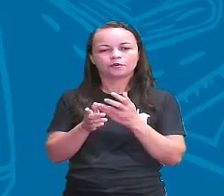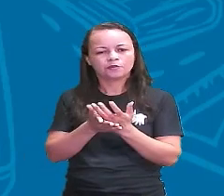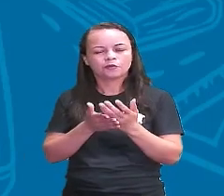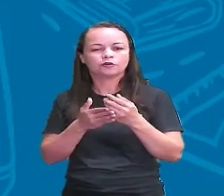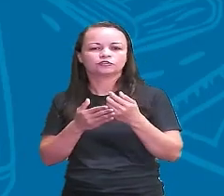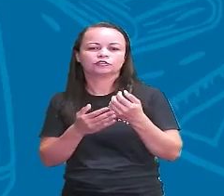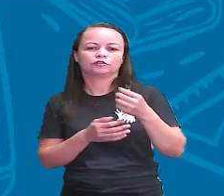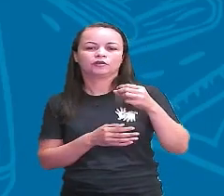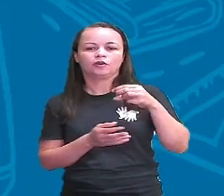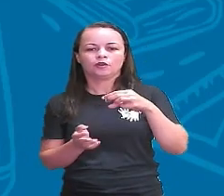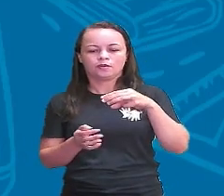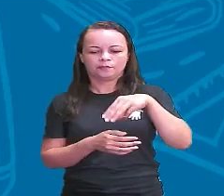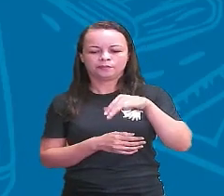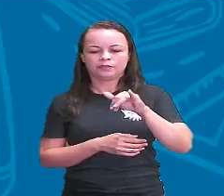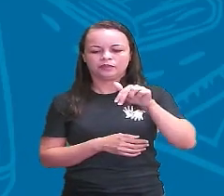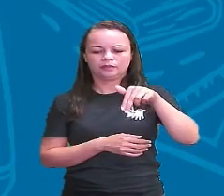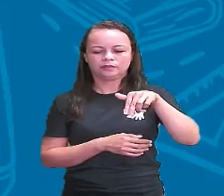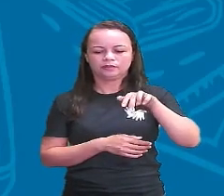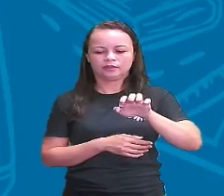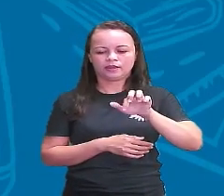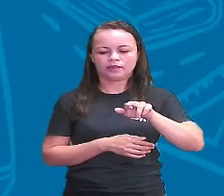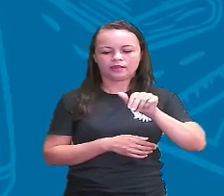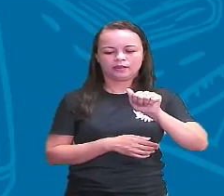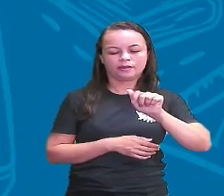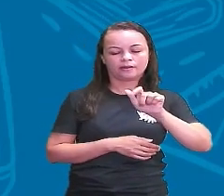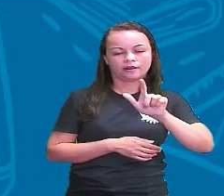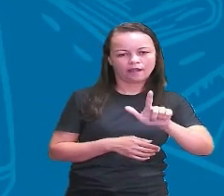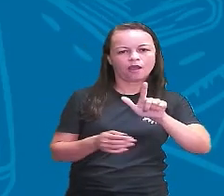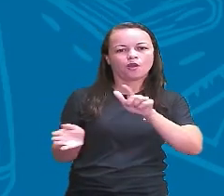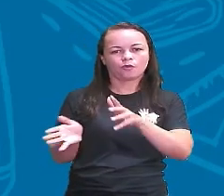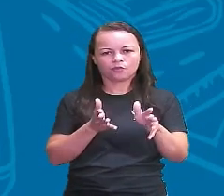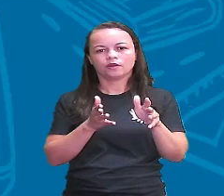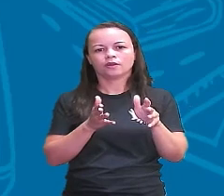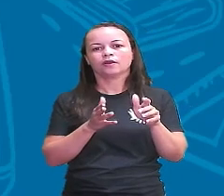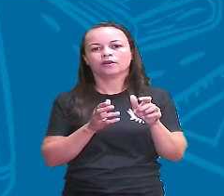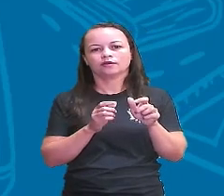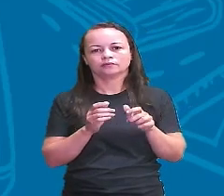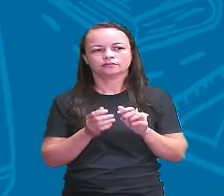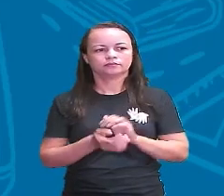origem vegetal, como a água e o sal, tá certo? São de origem